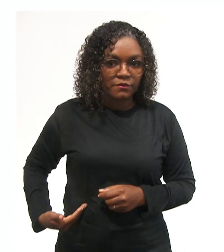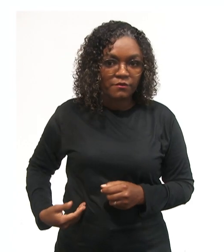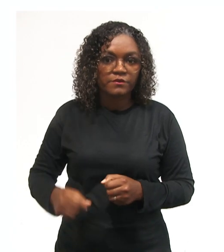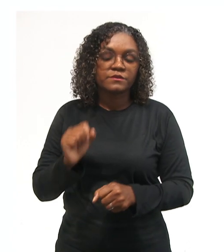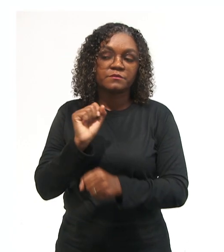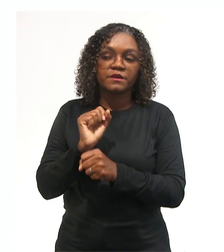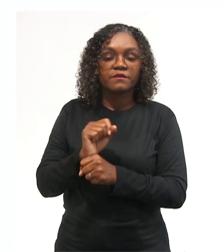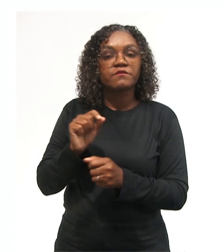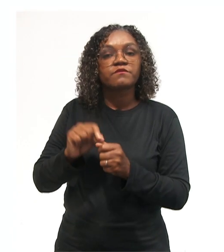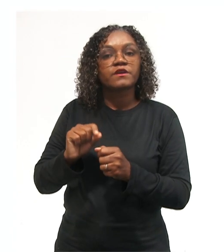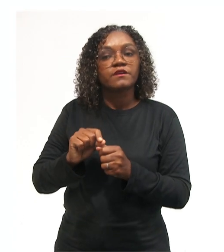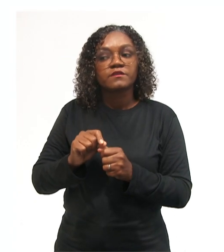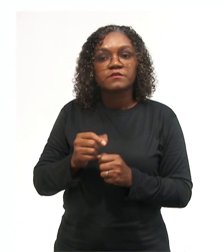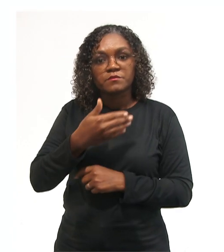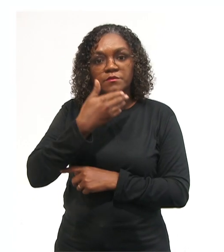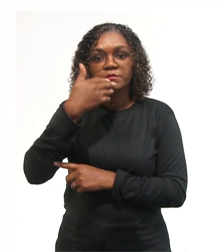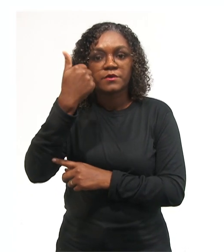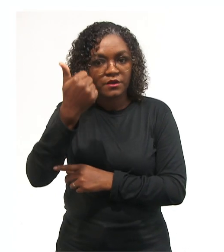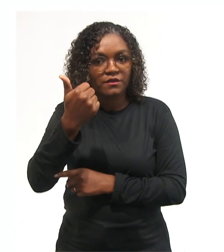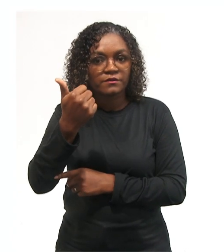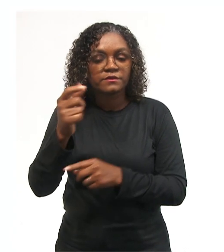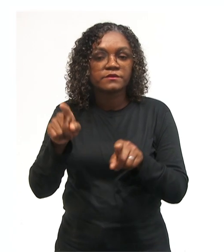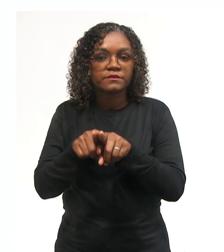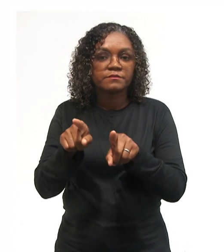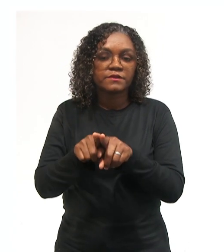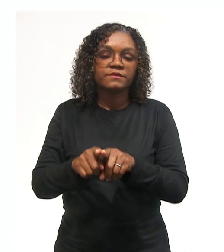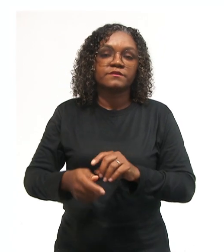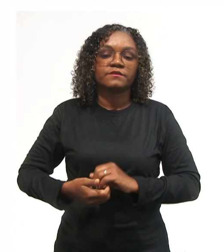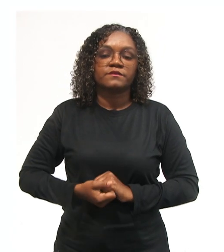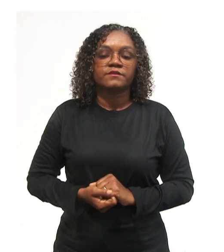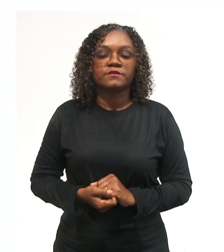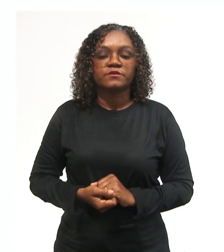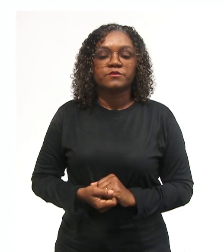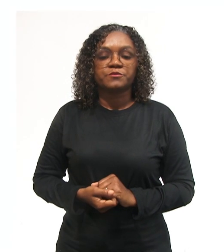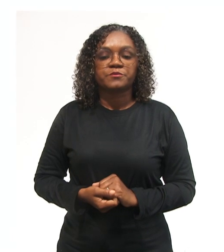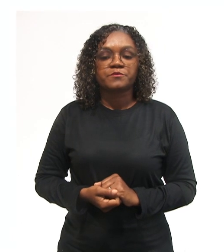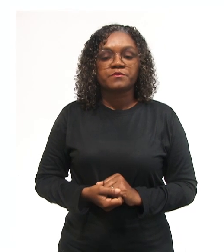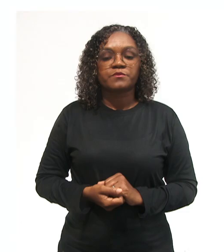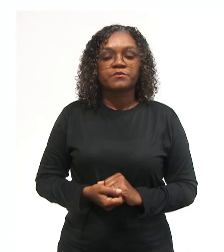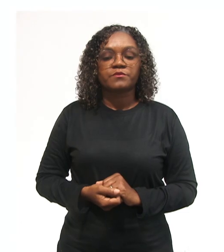também espera do Estado melhores condições de serviço, tá, e de produtos.